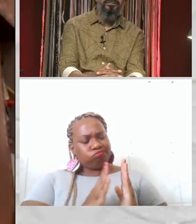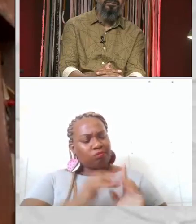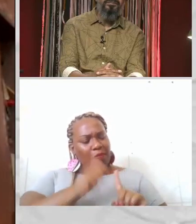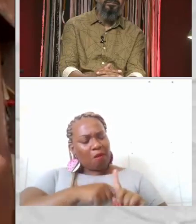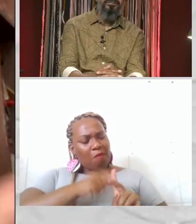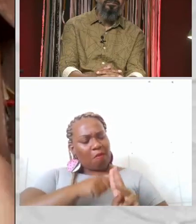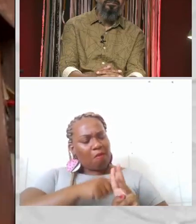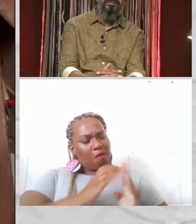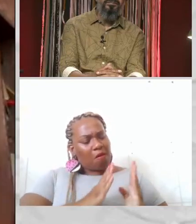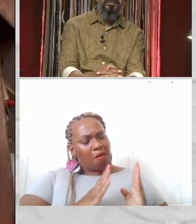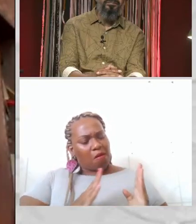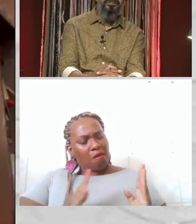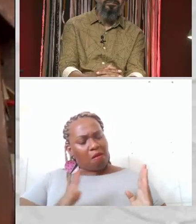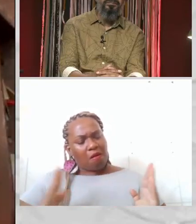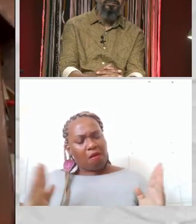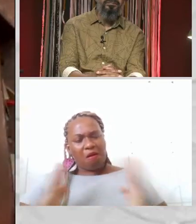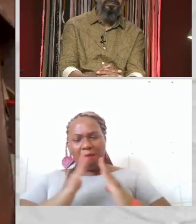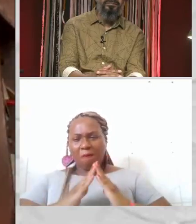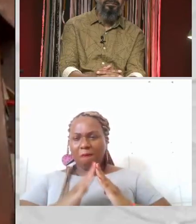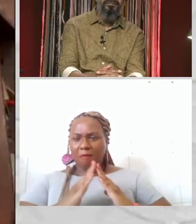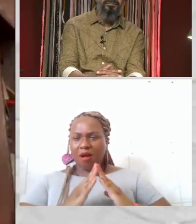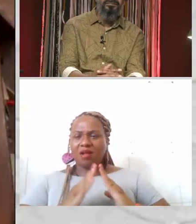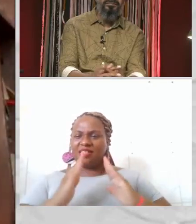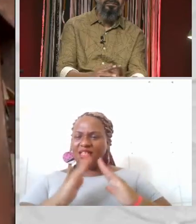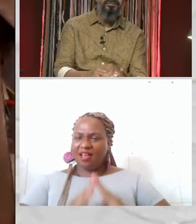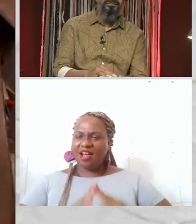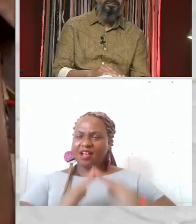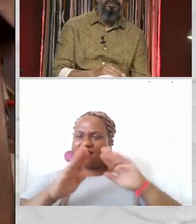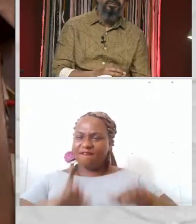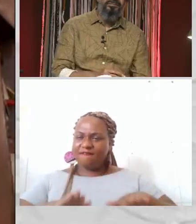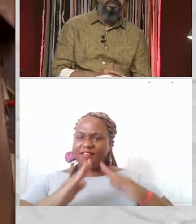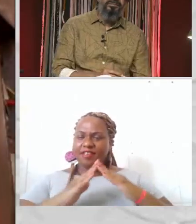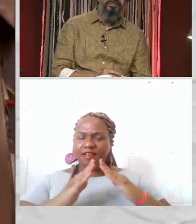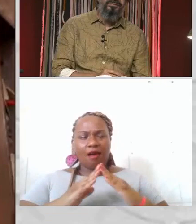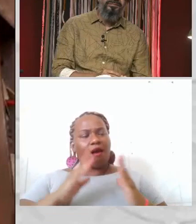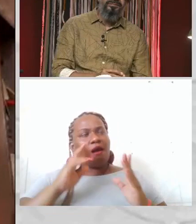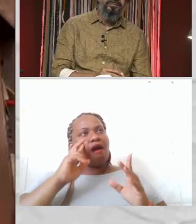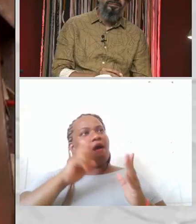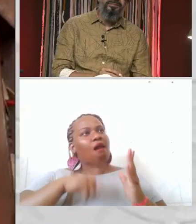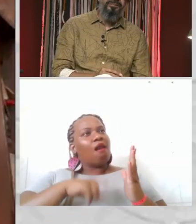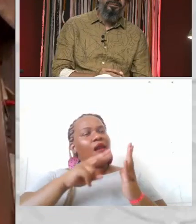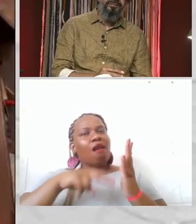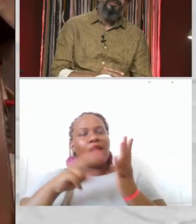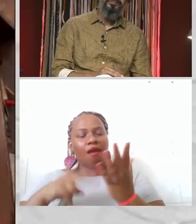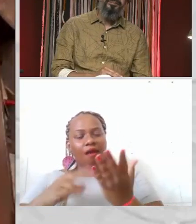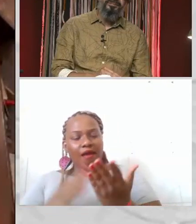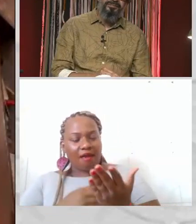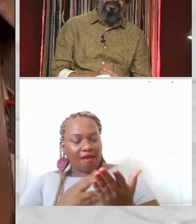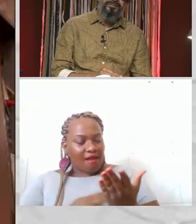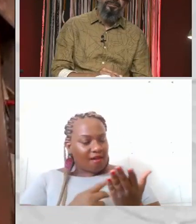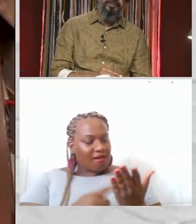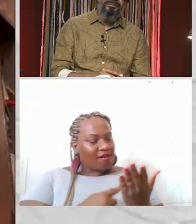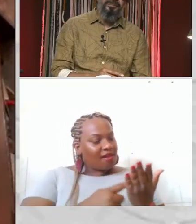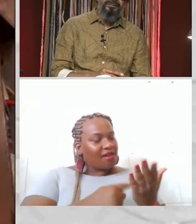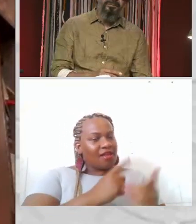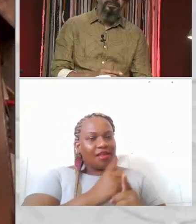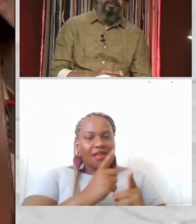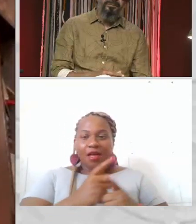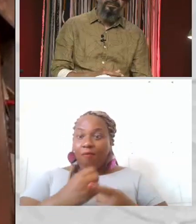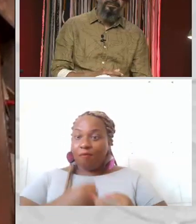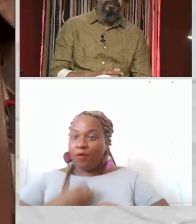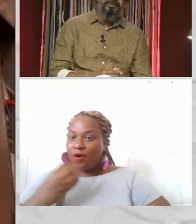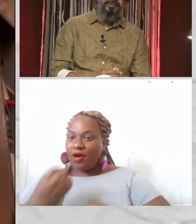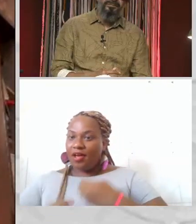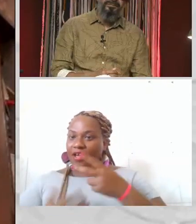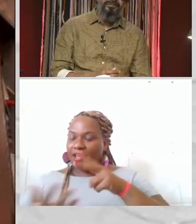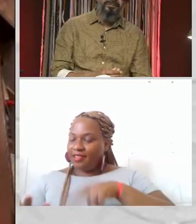casa, eu fui reolhando esses livros, relendo, encontrando esses poetas, esses prosadores, esses artistas, que